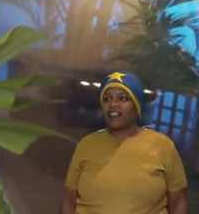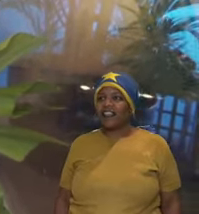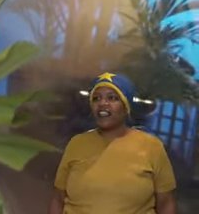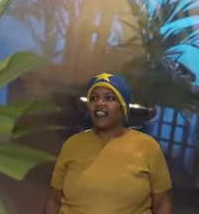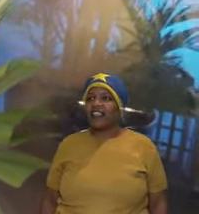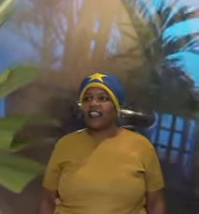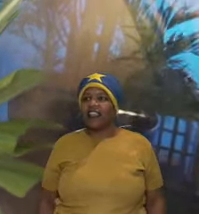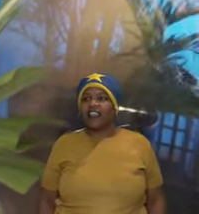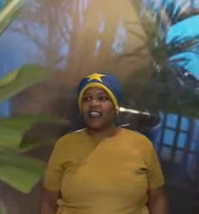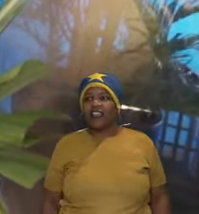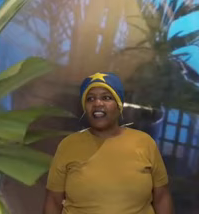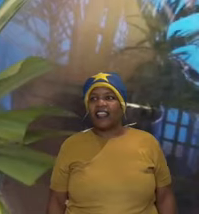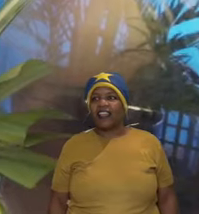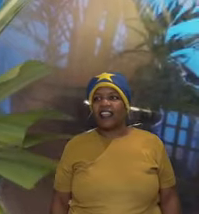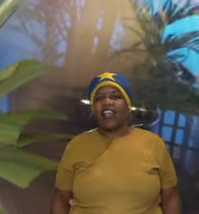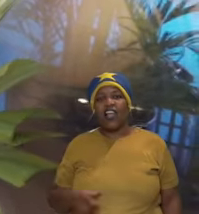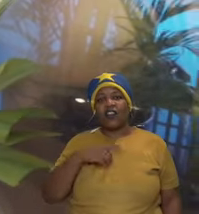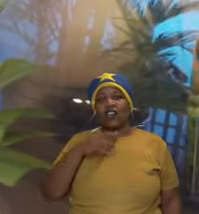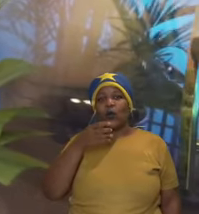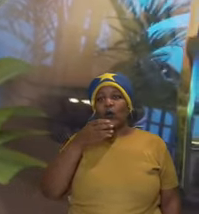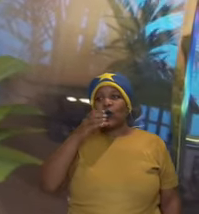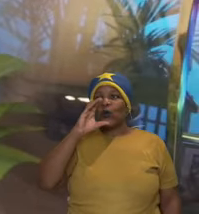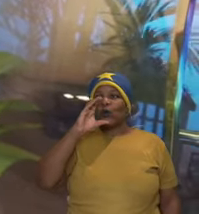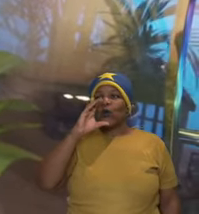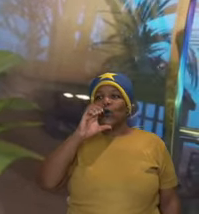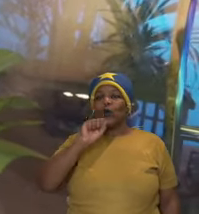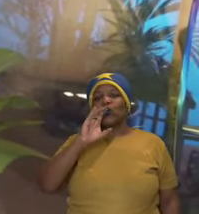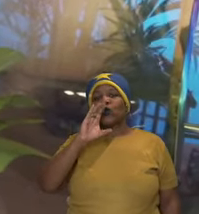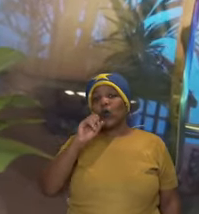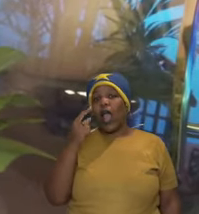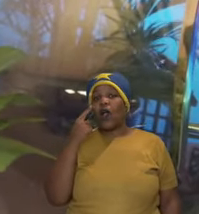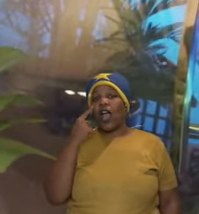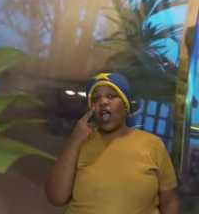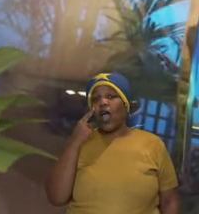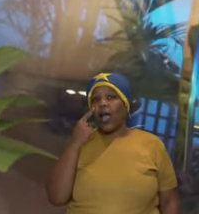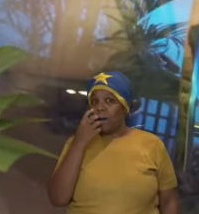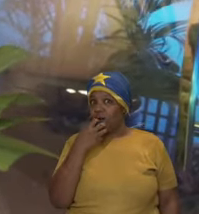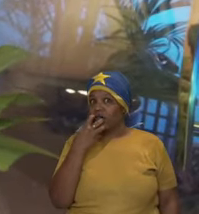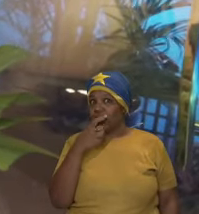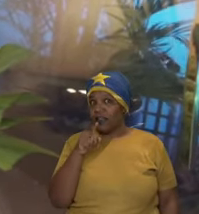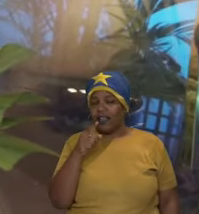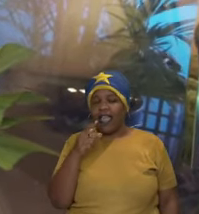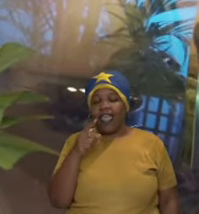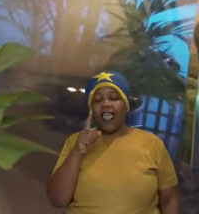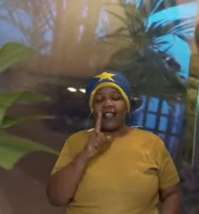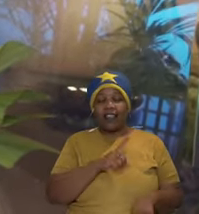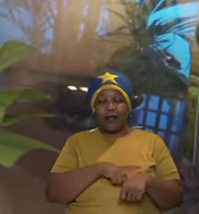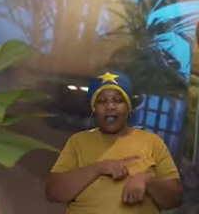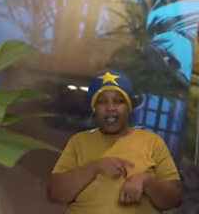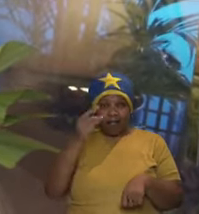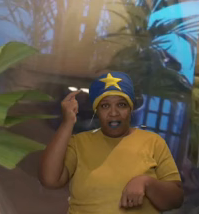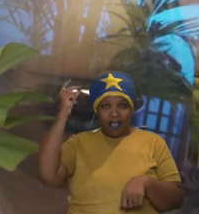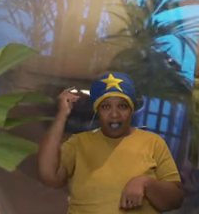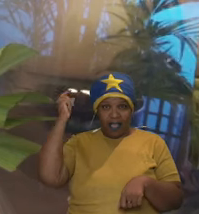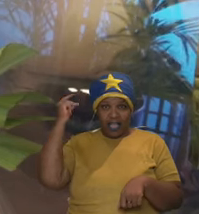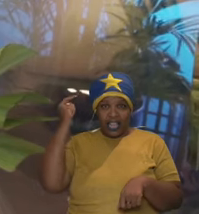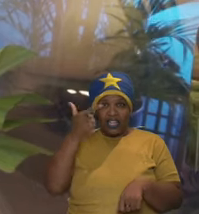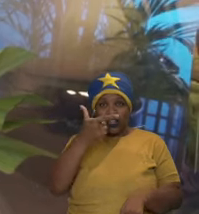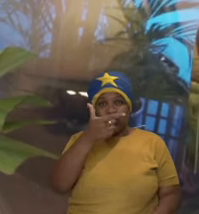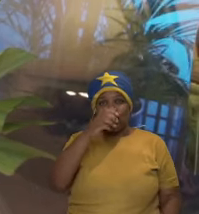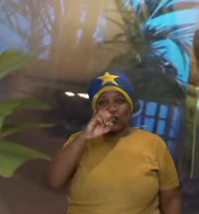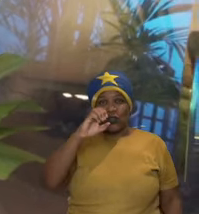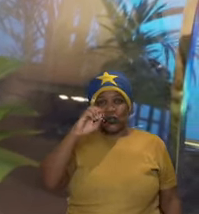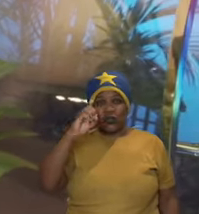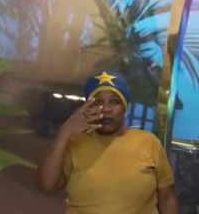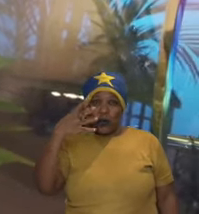Galera... Nossa, eu vou até dar um bico nesse suco aqui, mano. Essa aqui, velho, é da mesma época que... De 2004,